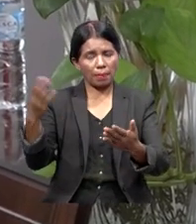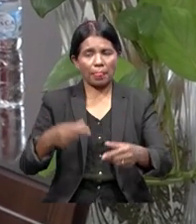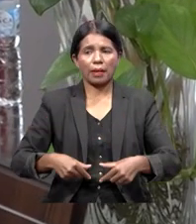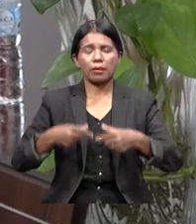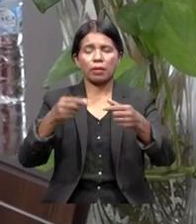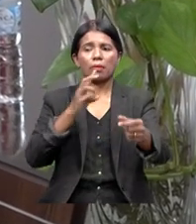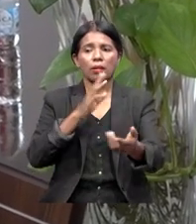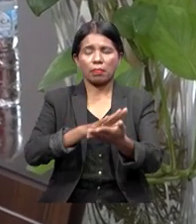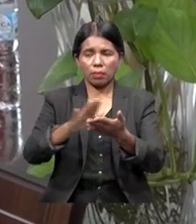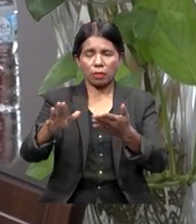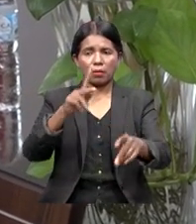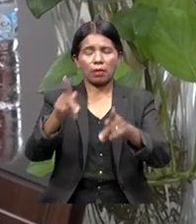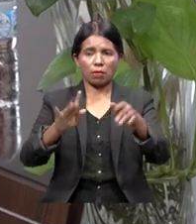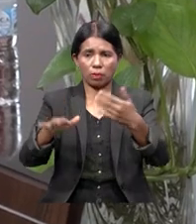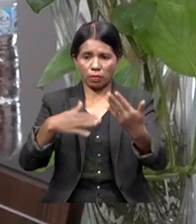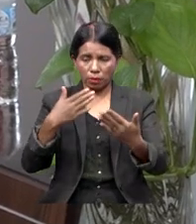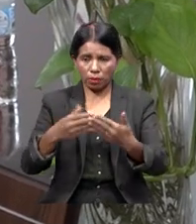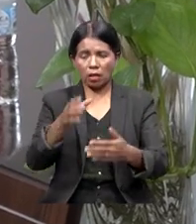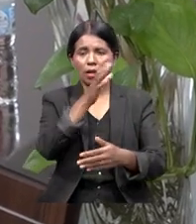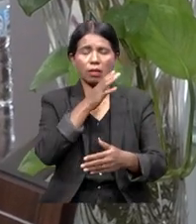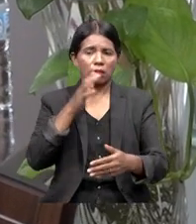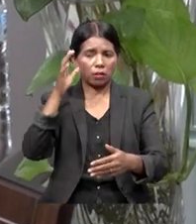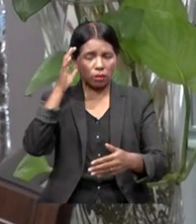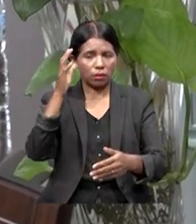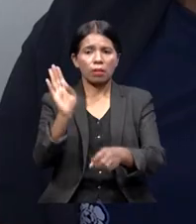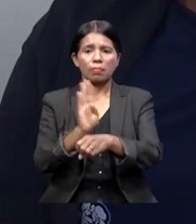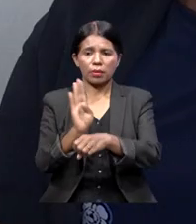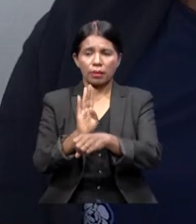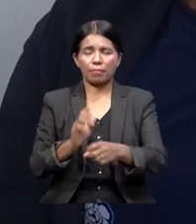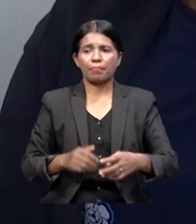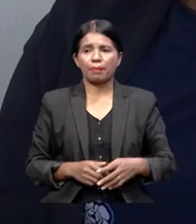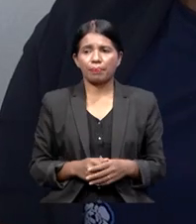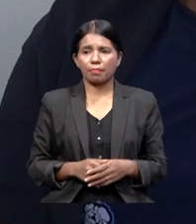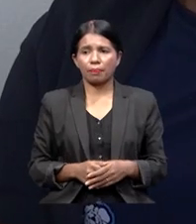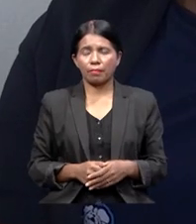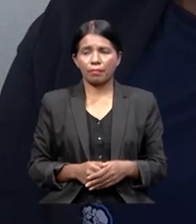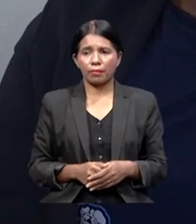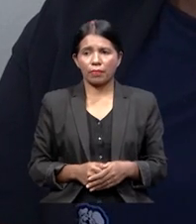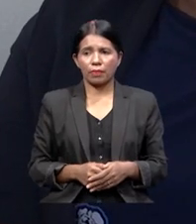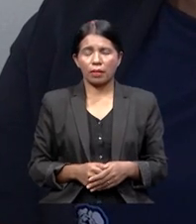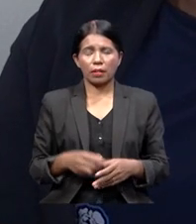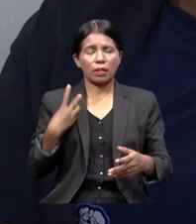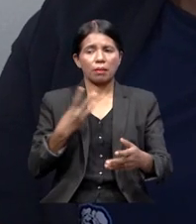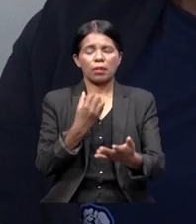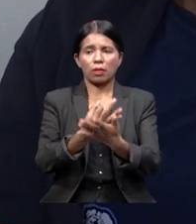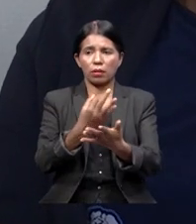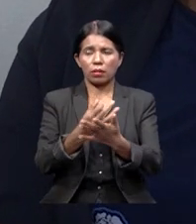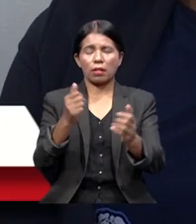fornece bem mais para a comunidade Sira, agricultura no negócio. So the budget is around